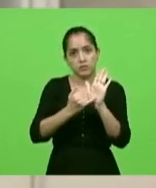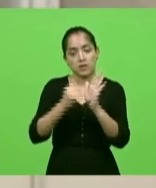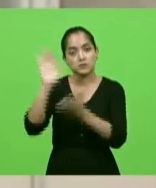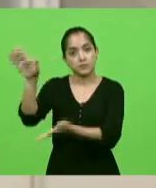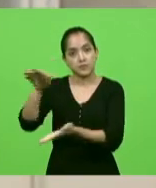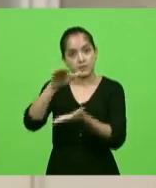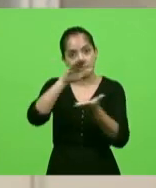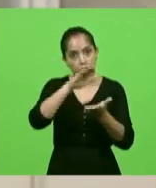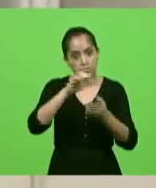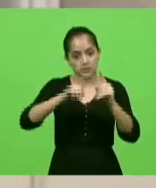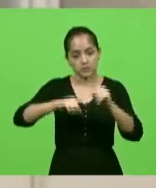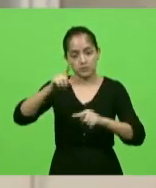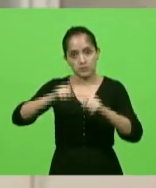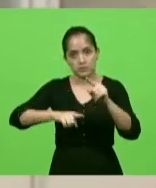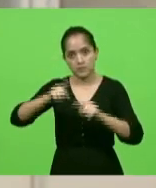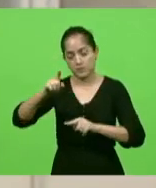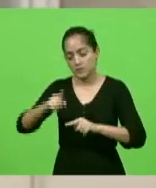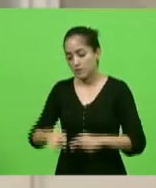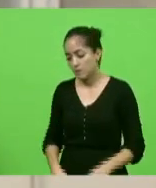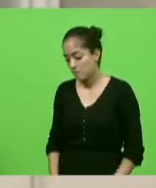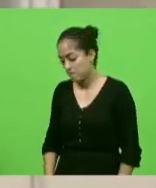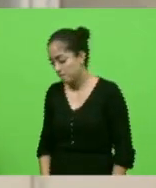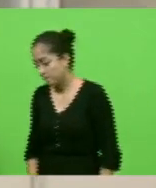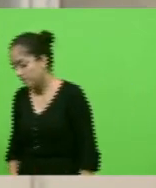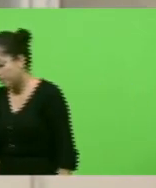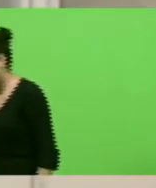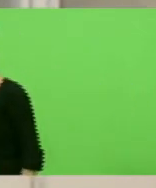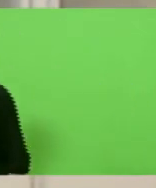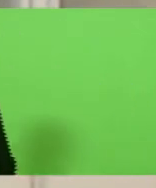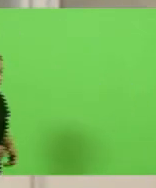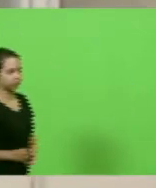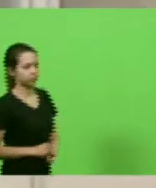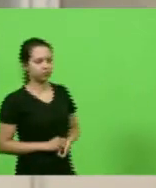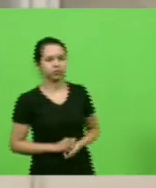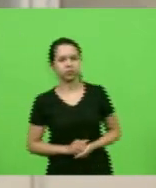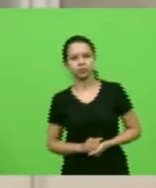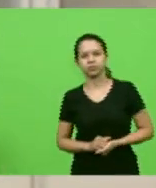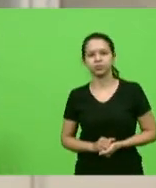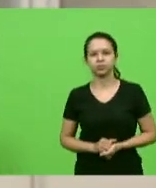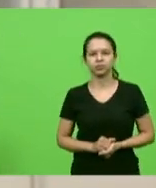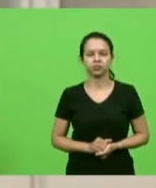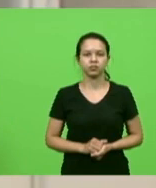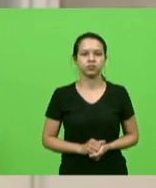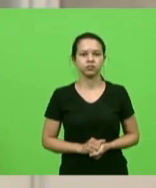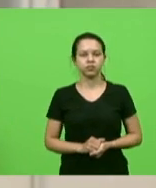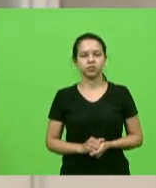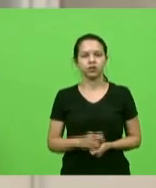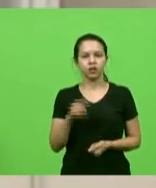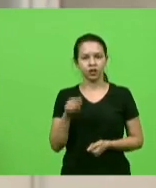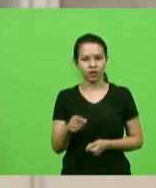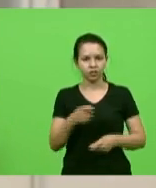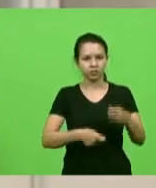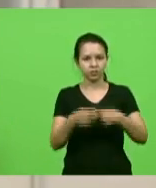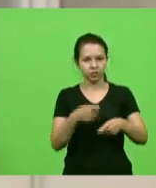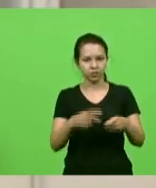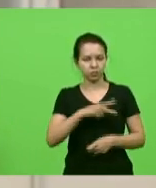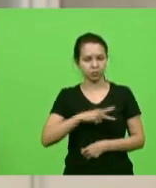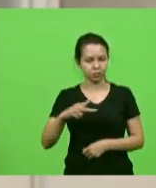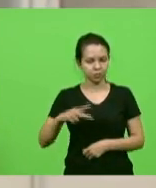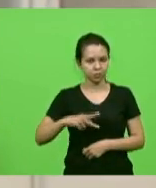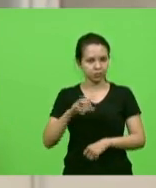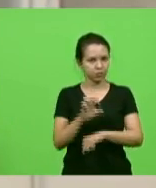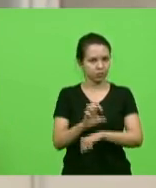para a importação dos equipamentos por dispensa de licitação em que a administração pública